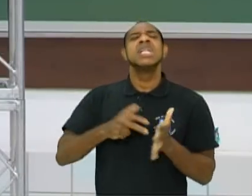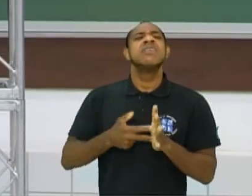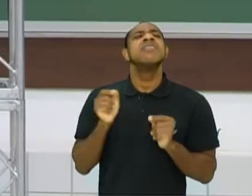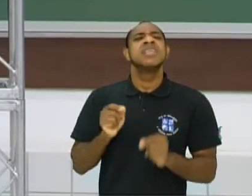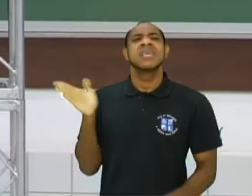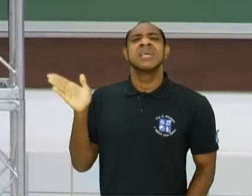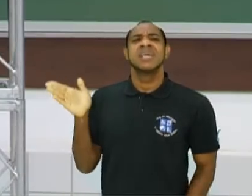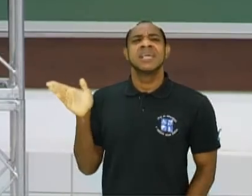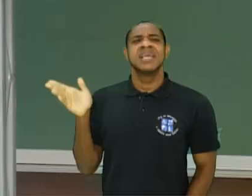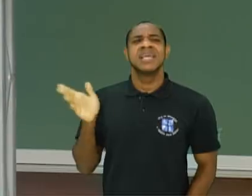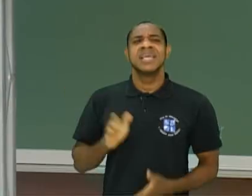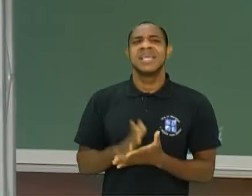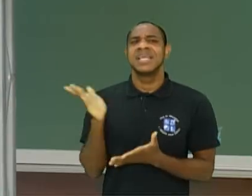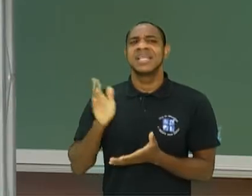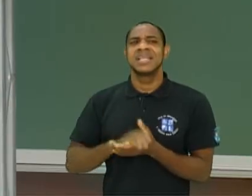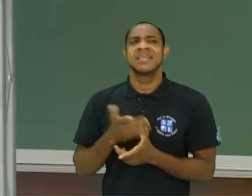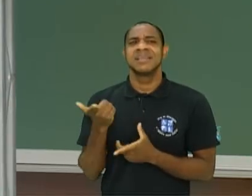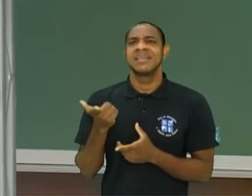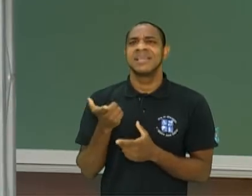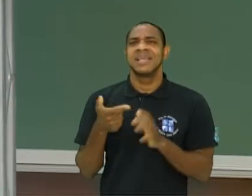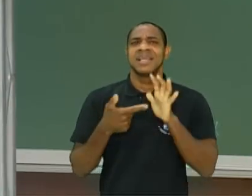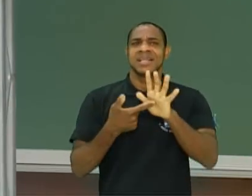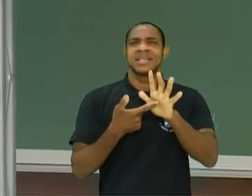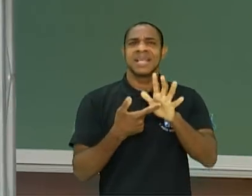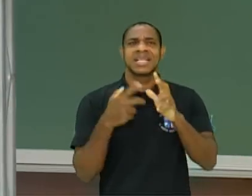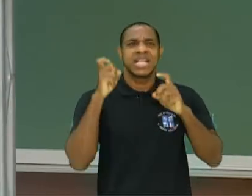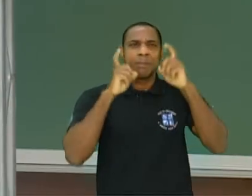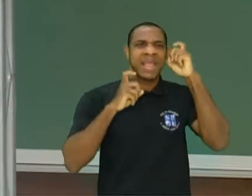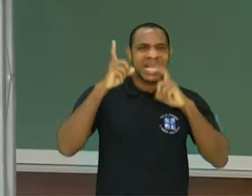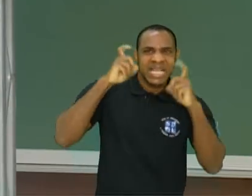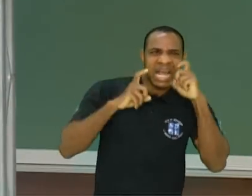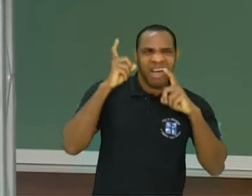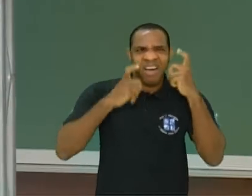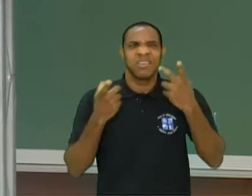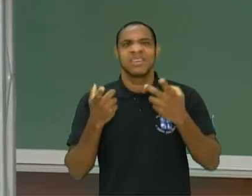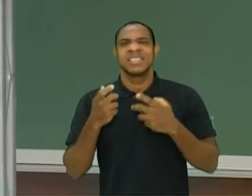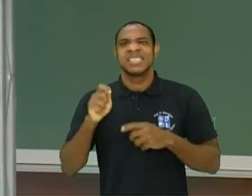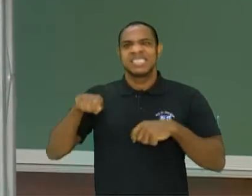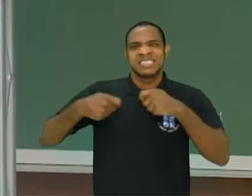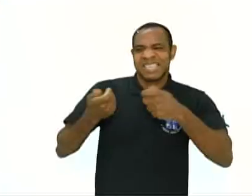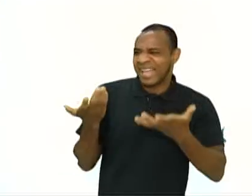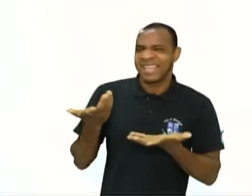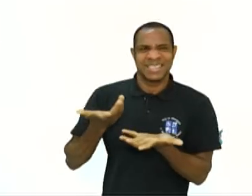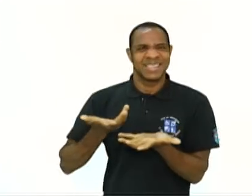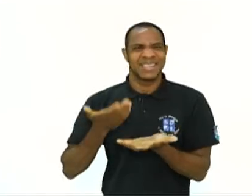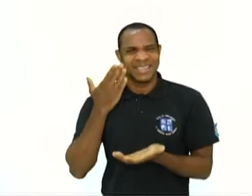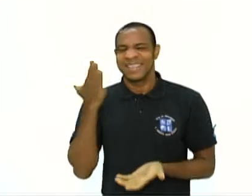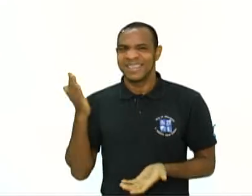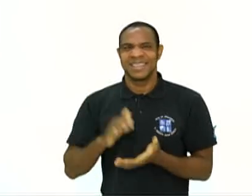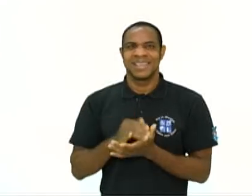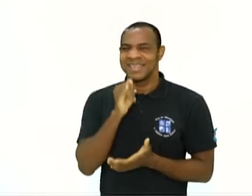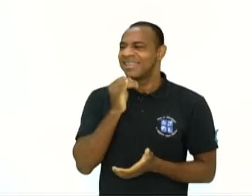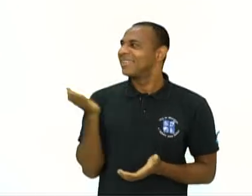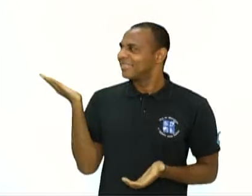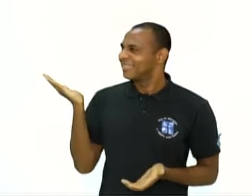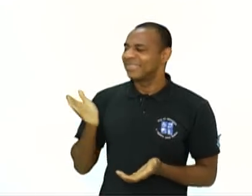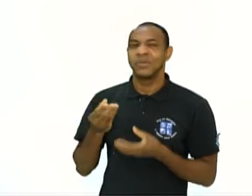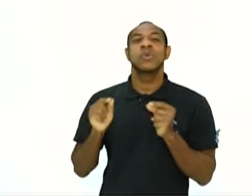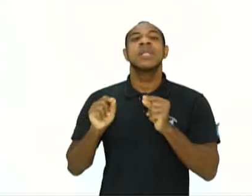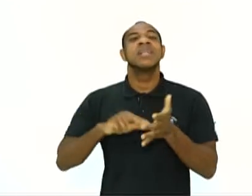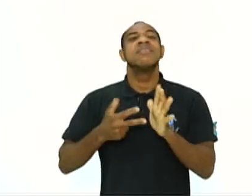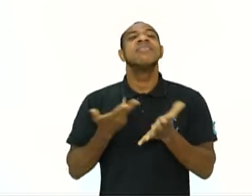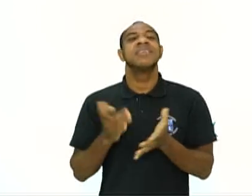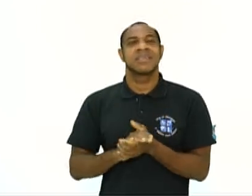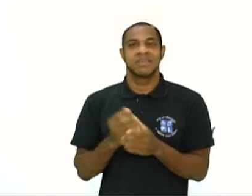significam esses sinais que estão aqui relacionados? Então, o título do exercício diz: Look at the pictures and what then